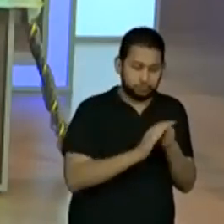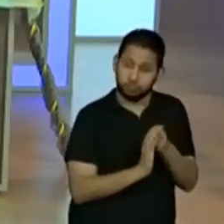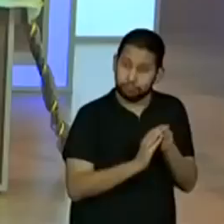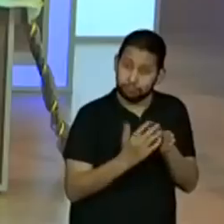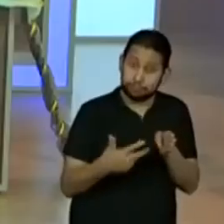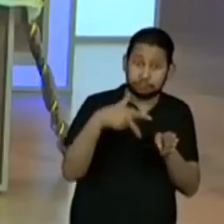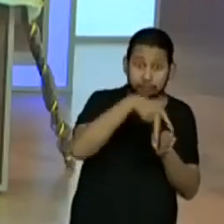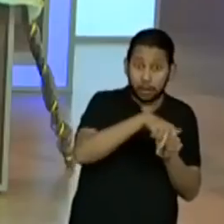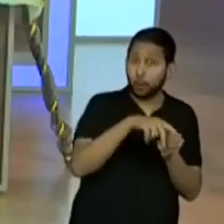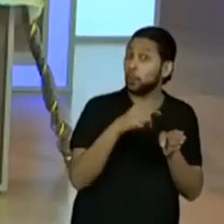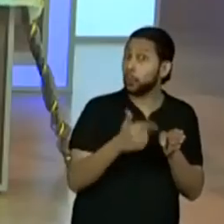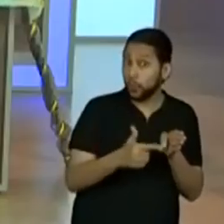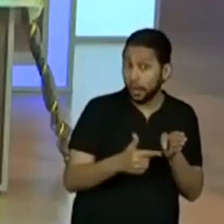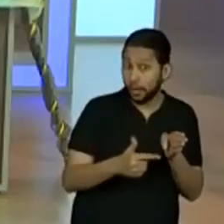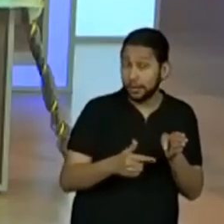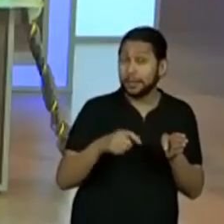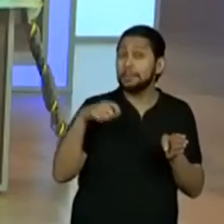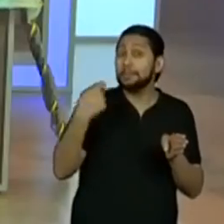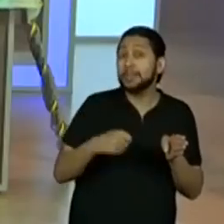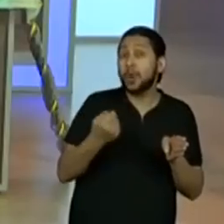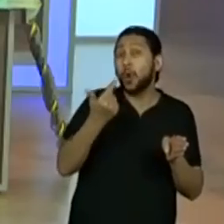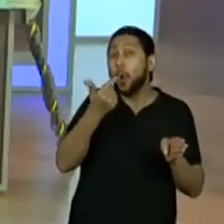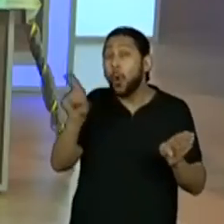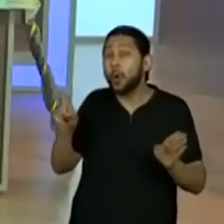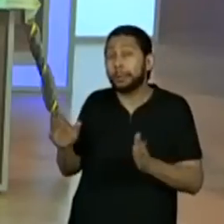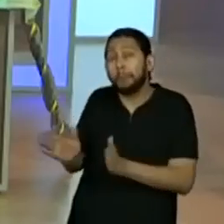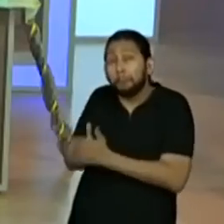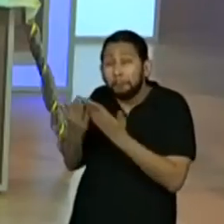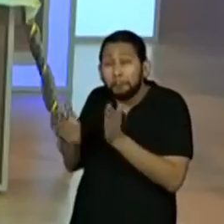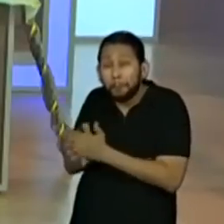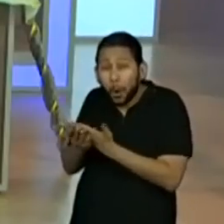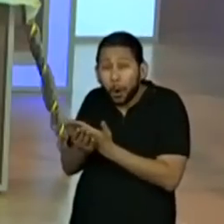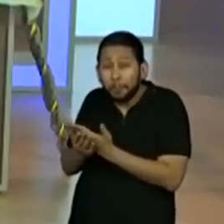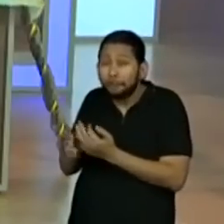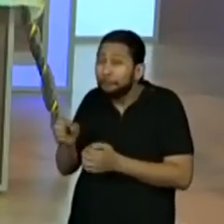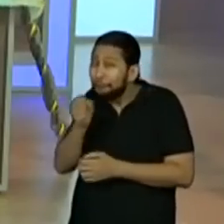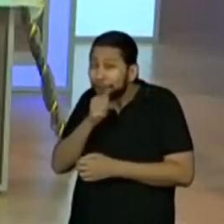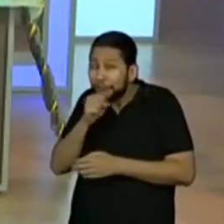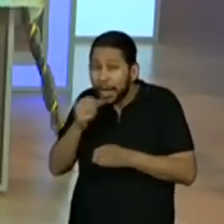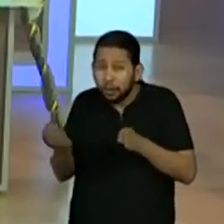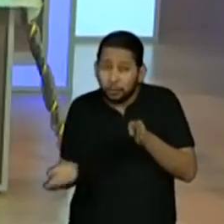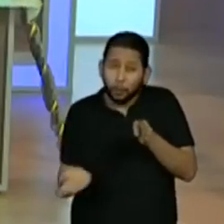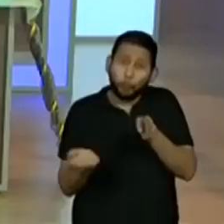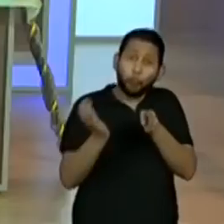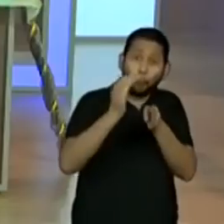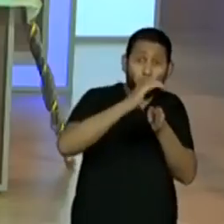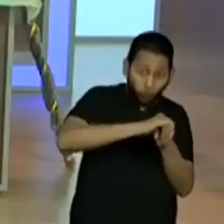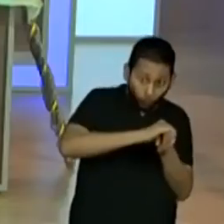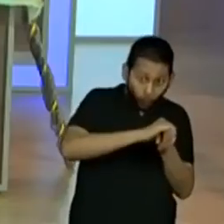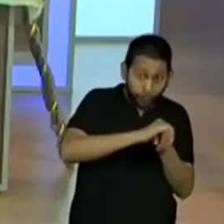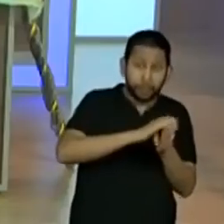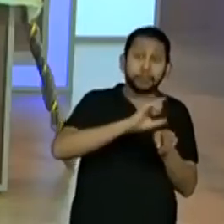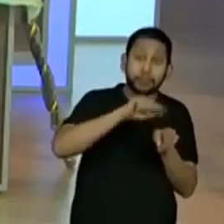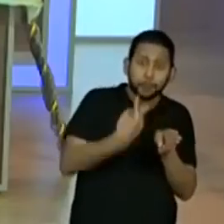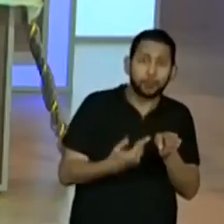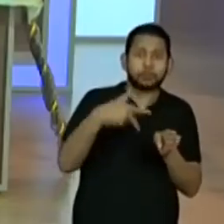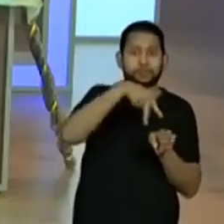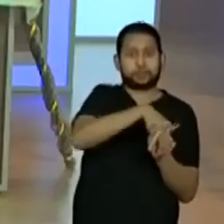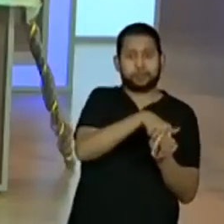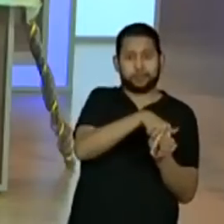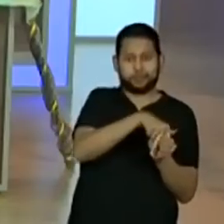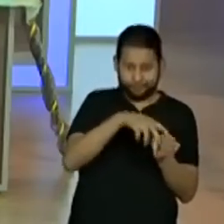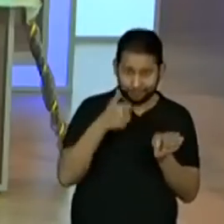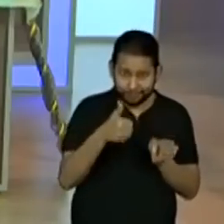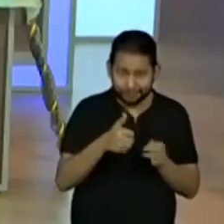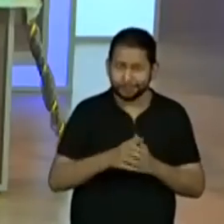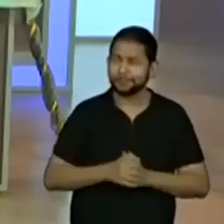lá. Coloque a sela que é a sela mais pobre, que é de couro velho. Tudo bem? Tudo bem. Então ele subiu